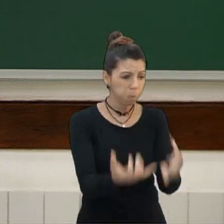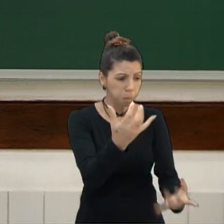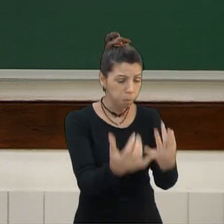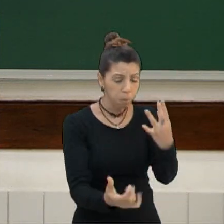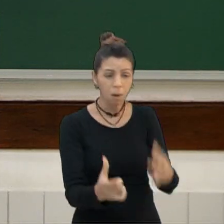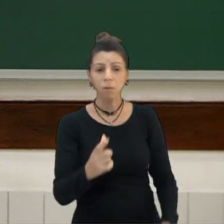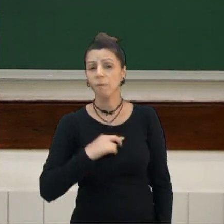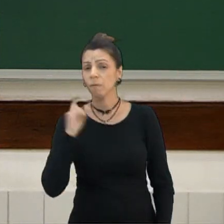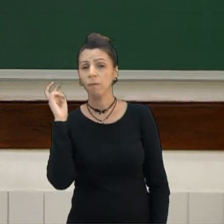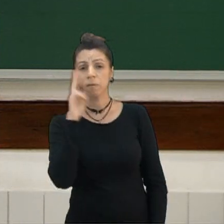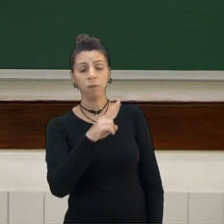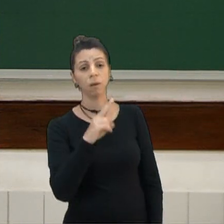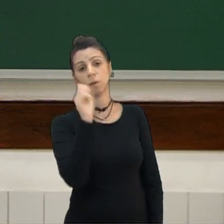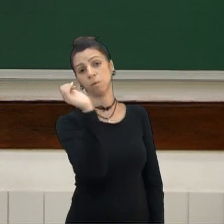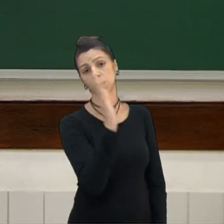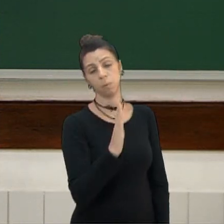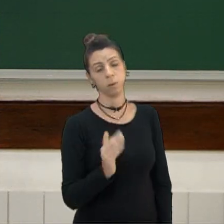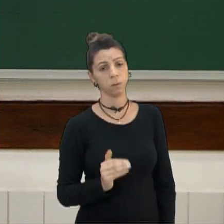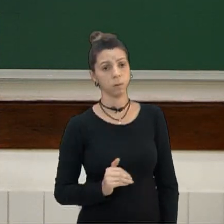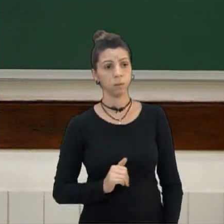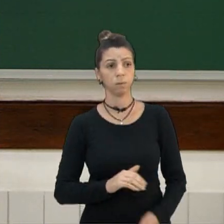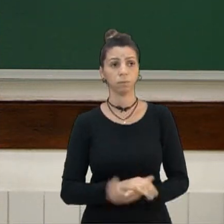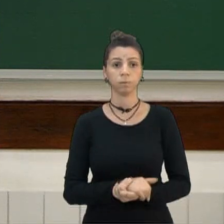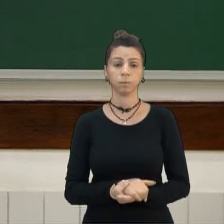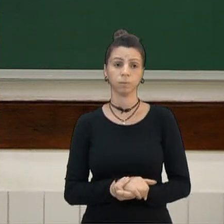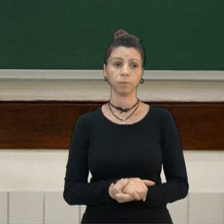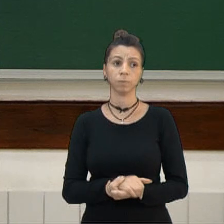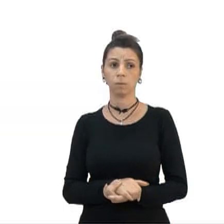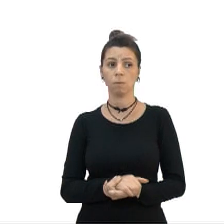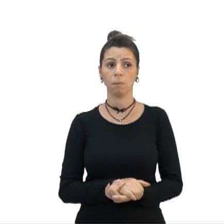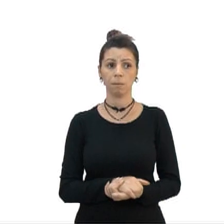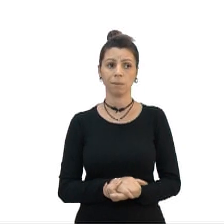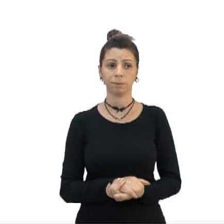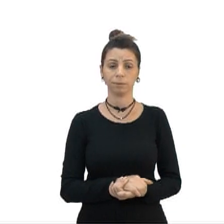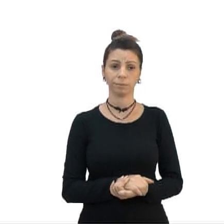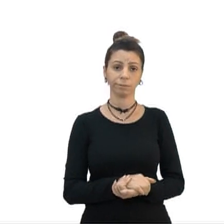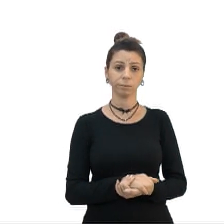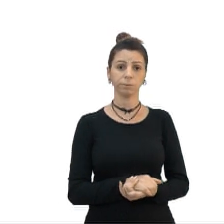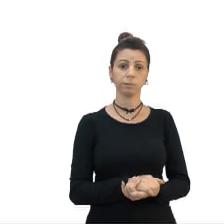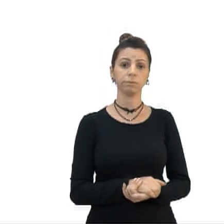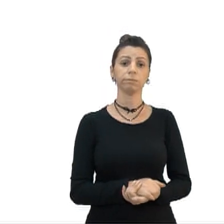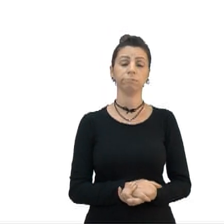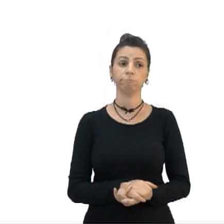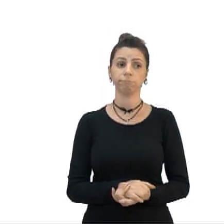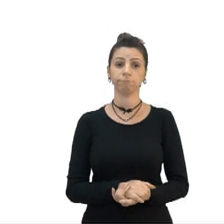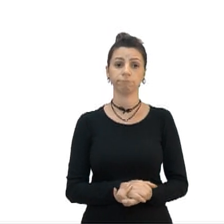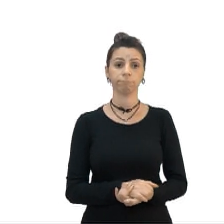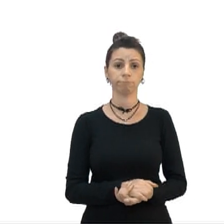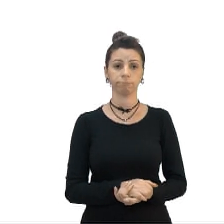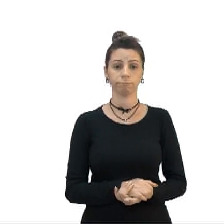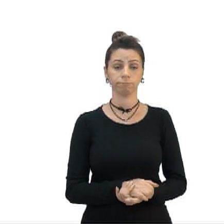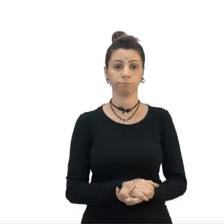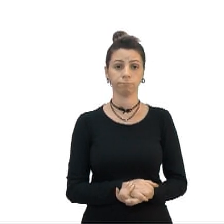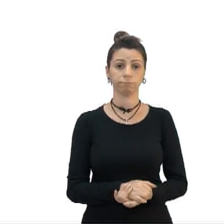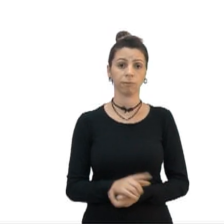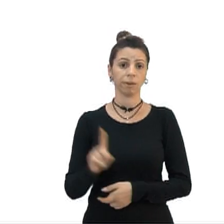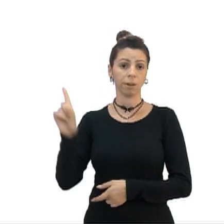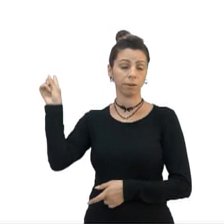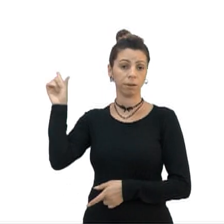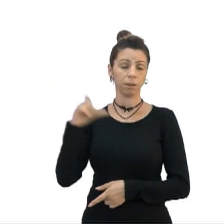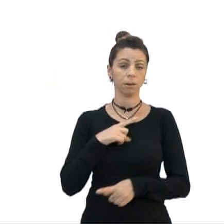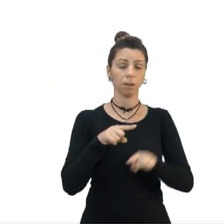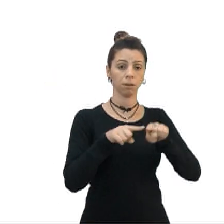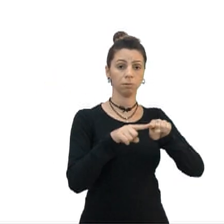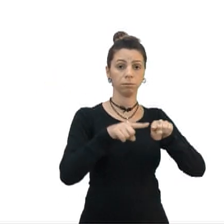muito no Brasil, nas reportagens aí afora. Né? Então nós temos aqui um gráfico, né,